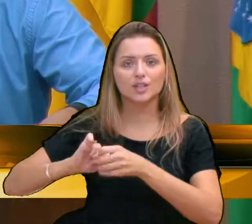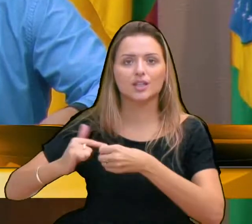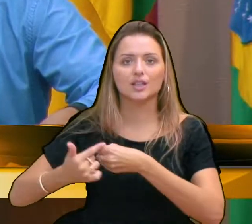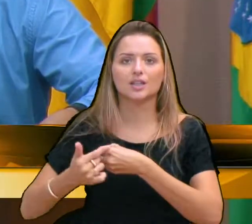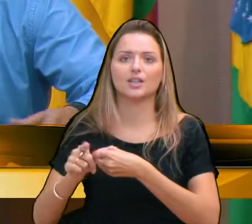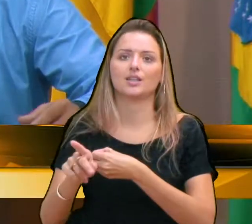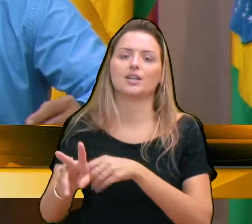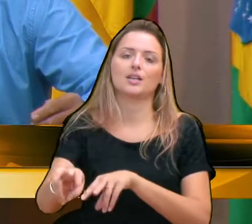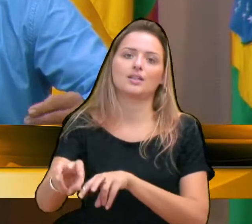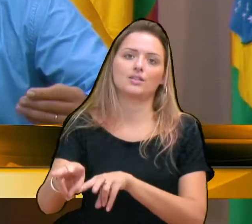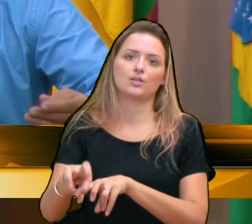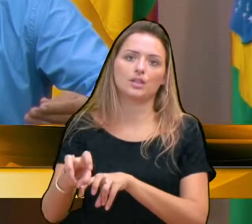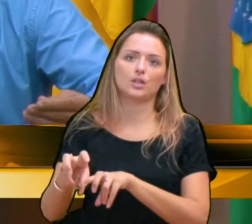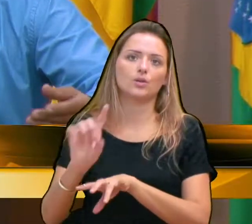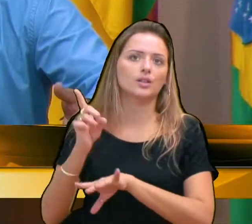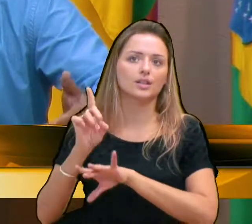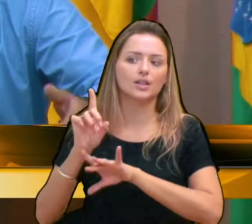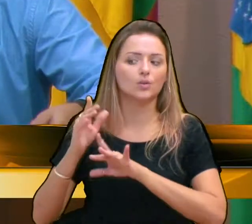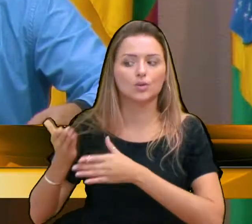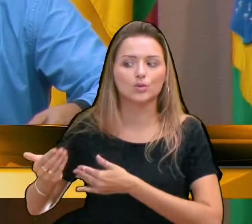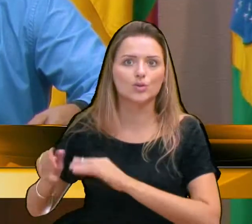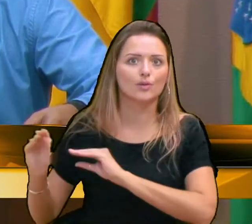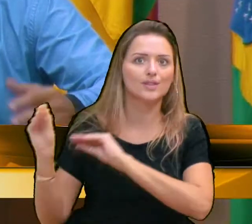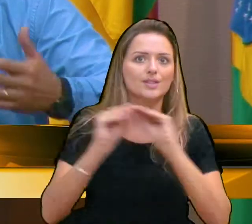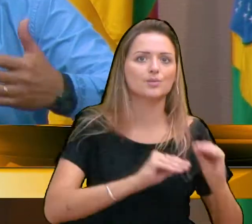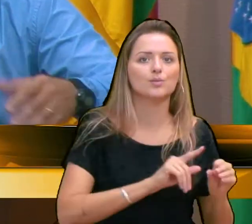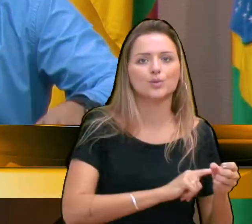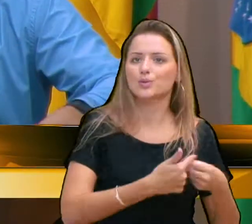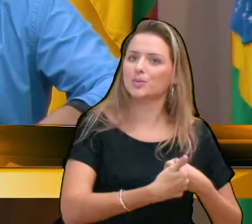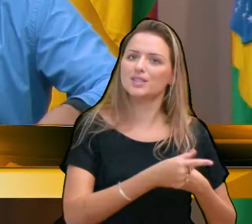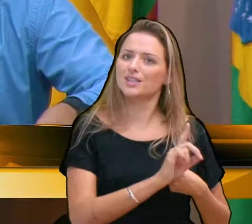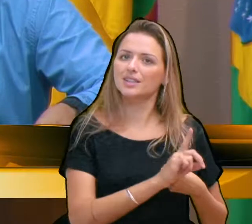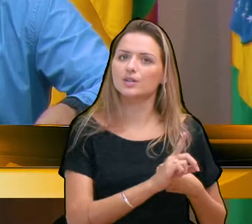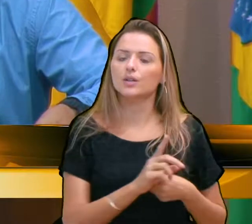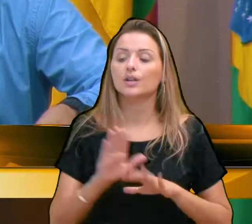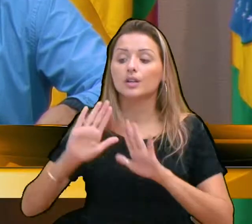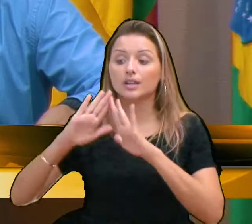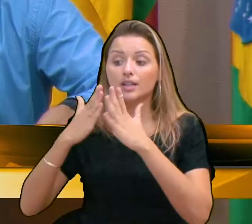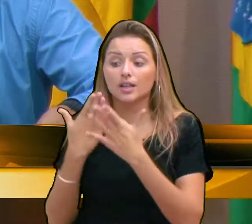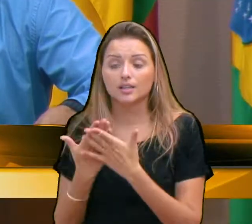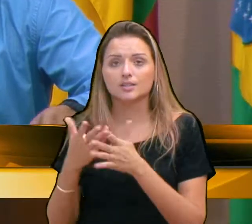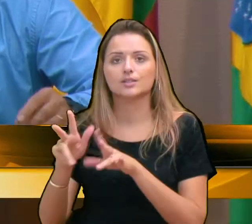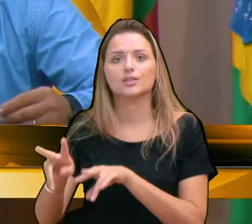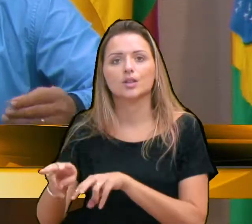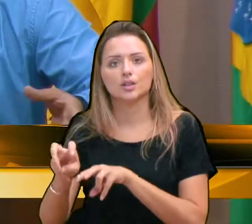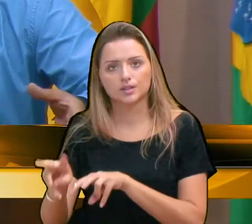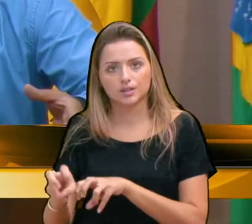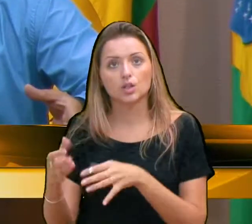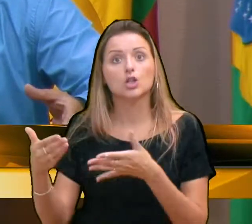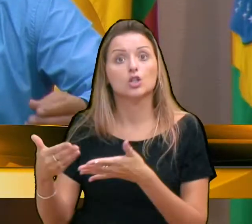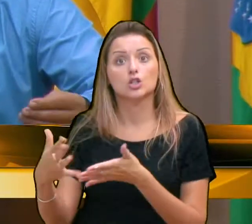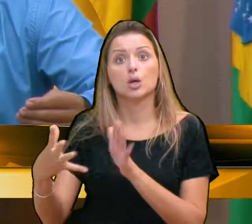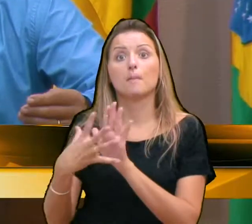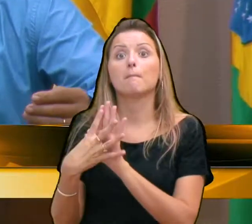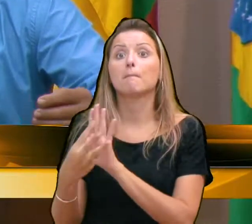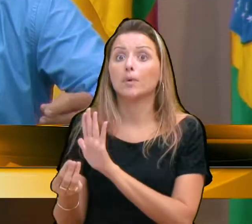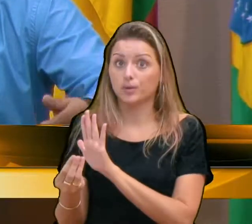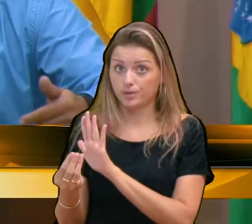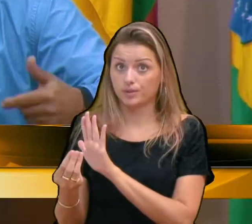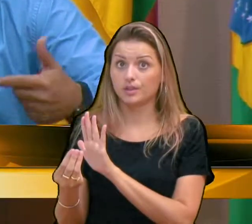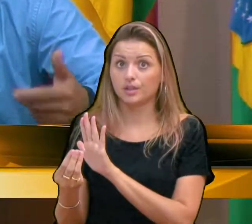rural. Que a gente possa, sim, aquela escola agrícola que está sendo já exemplo, que